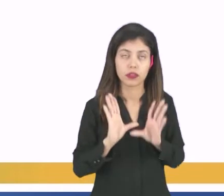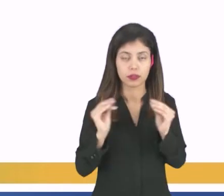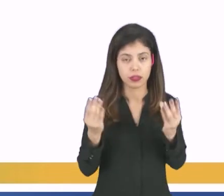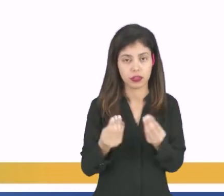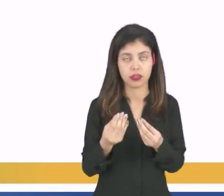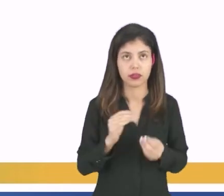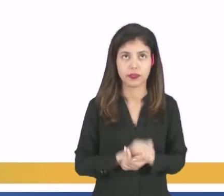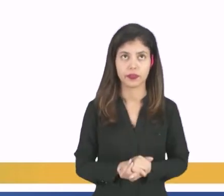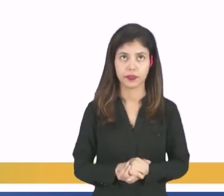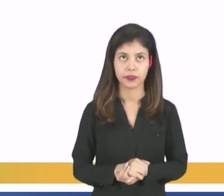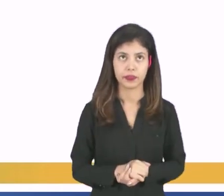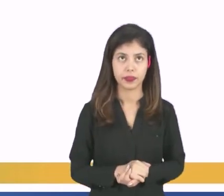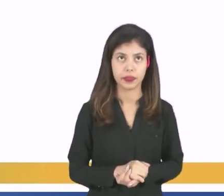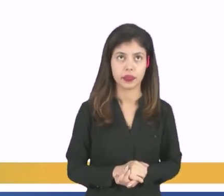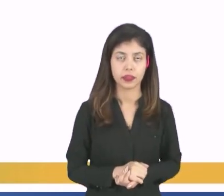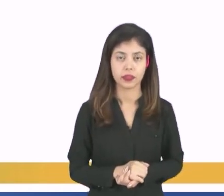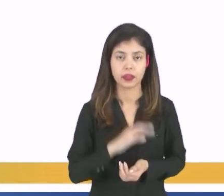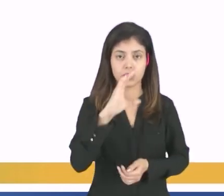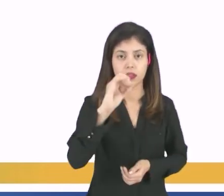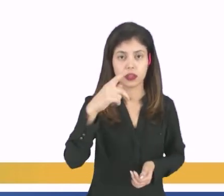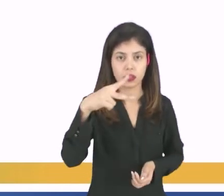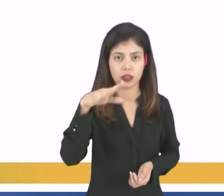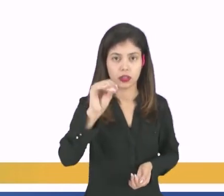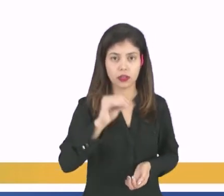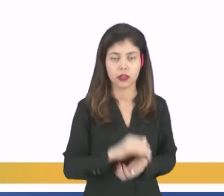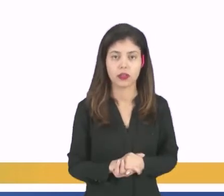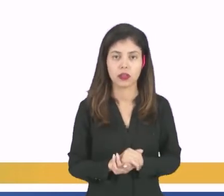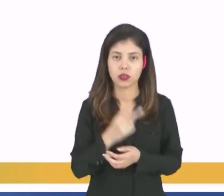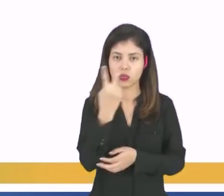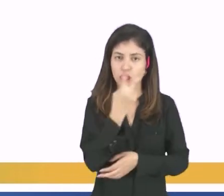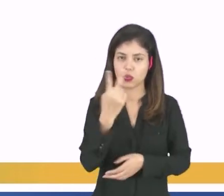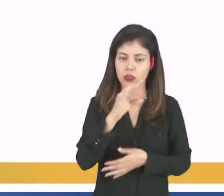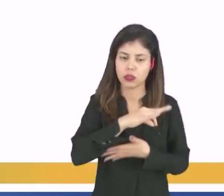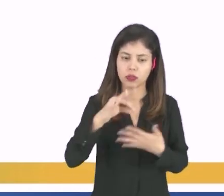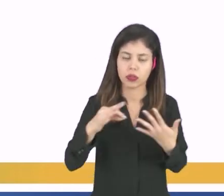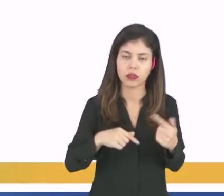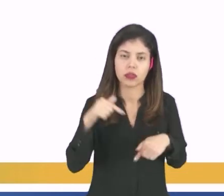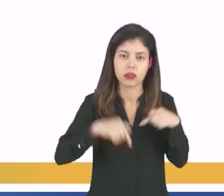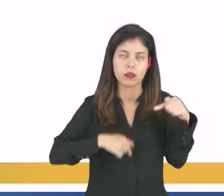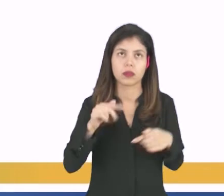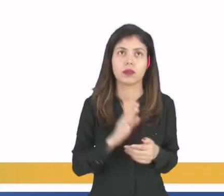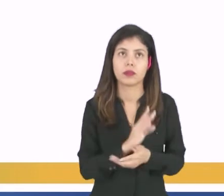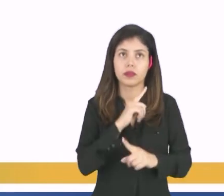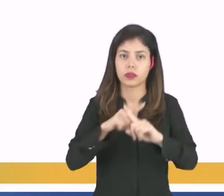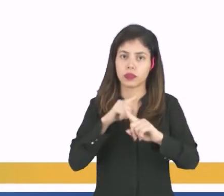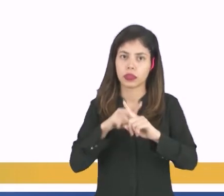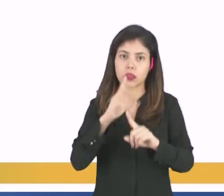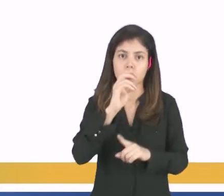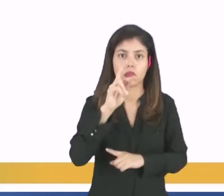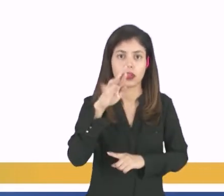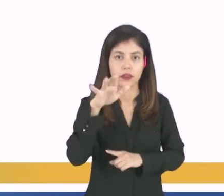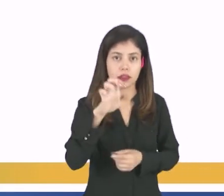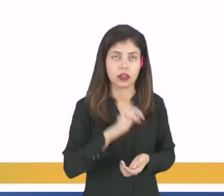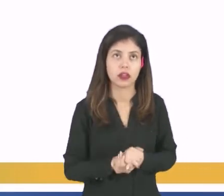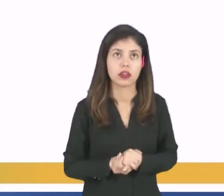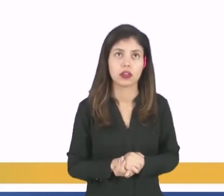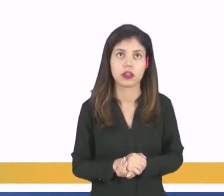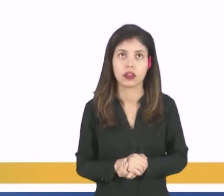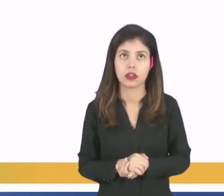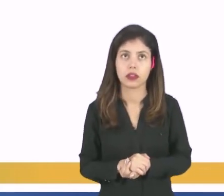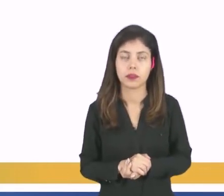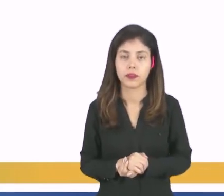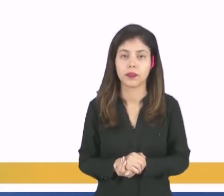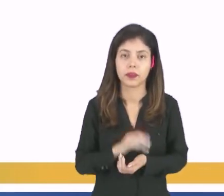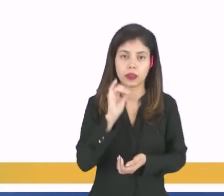não. Essa substância composta tem 2 elementos químicos, então nós multiplicamos coeficiente estequiométrico